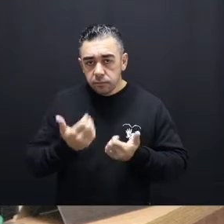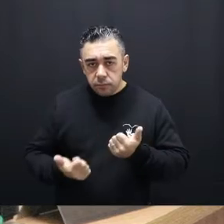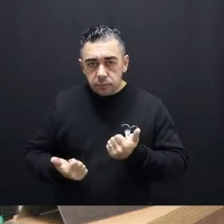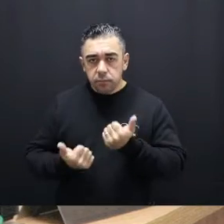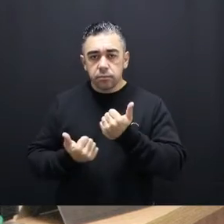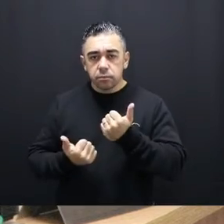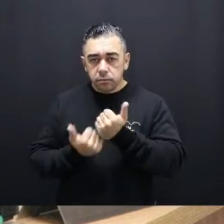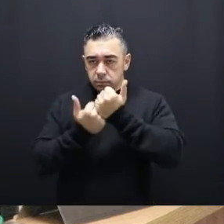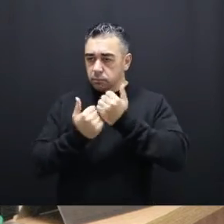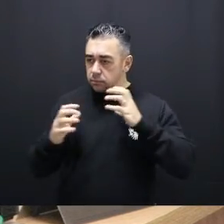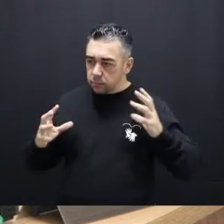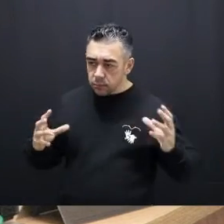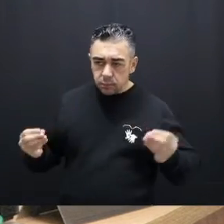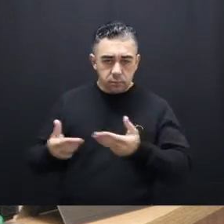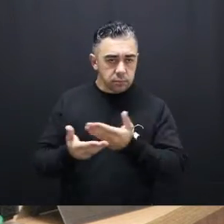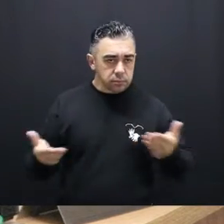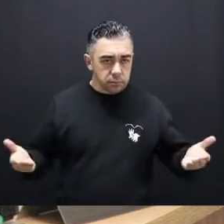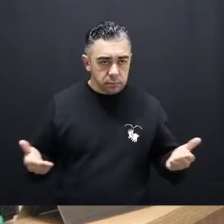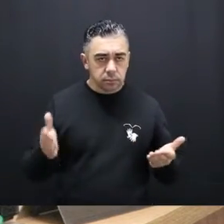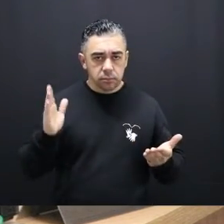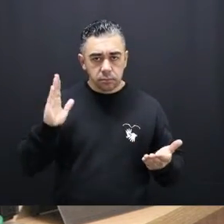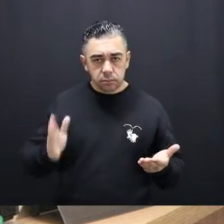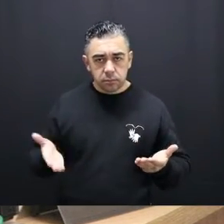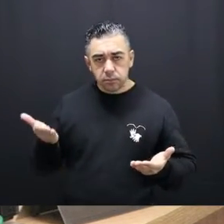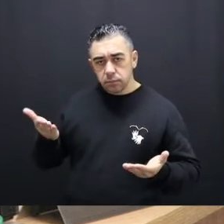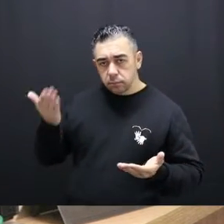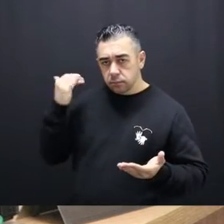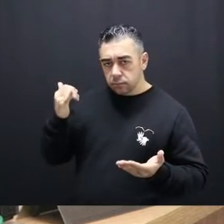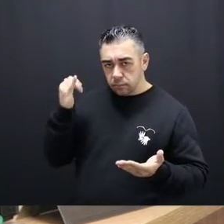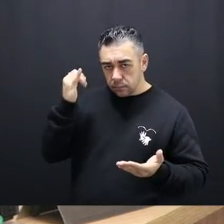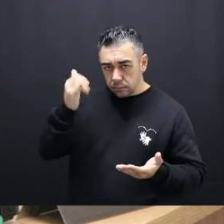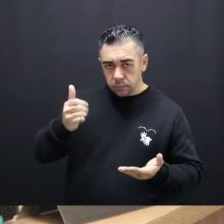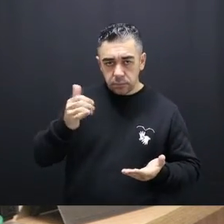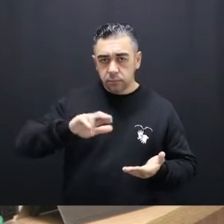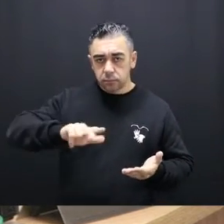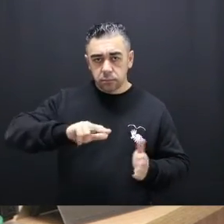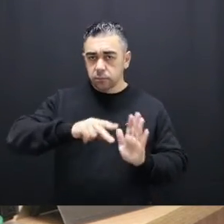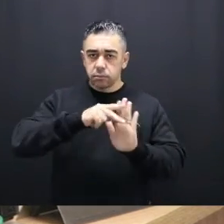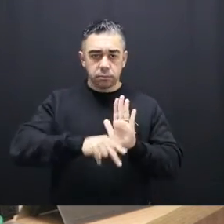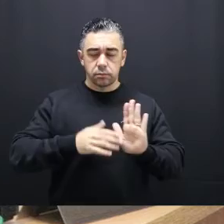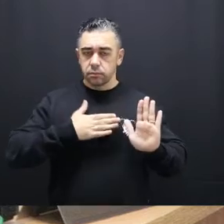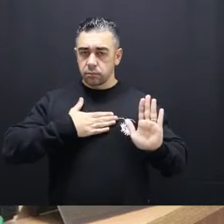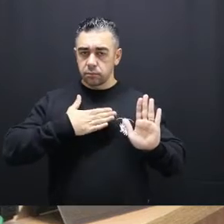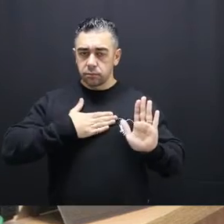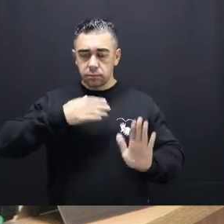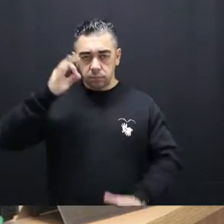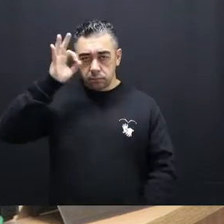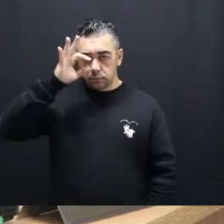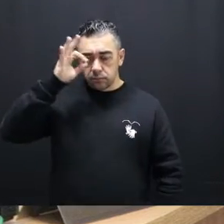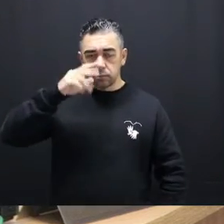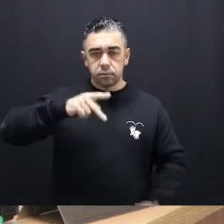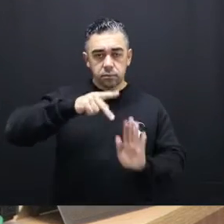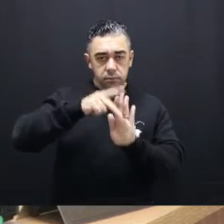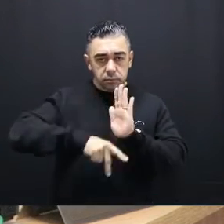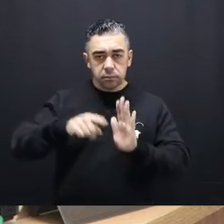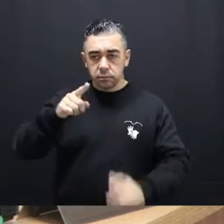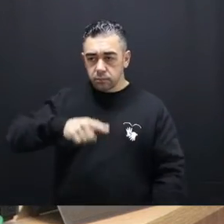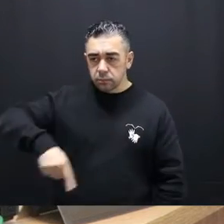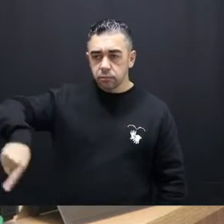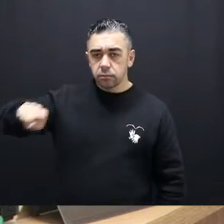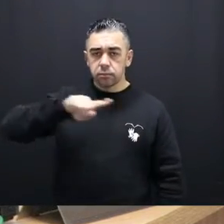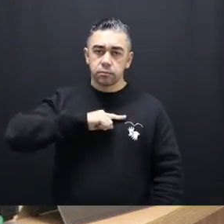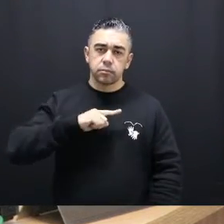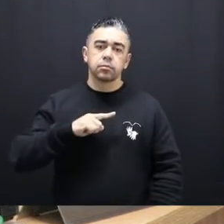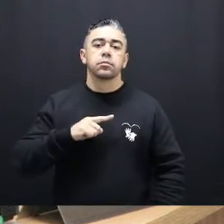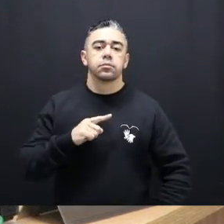todos que como eu falei na sessão passada esse não é um projeto só do vereador de Belo Martins é um projeto aqui de todos os